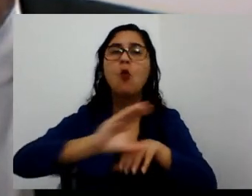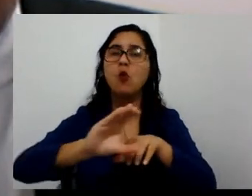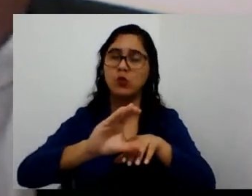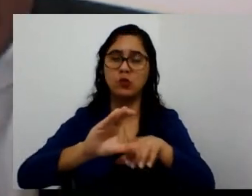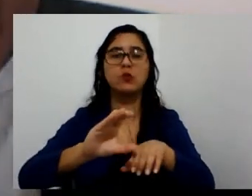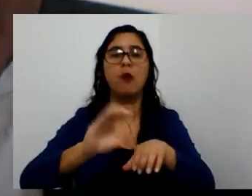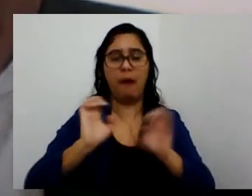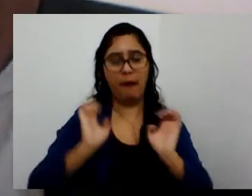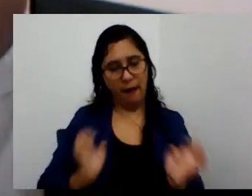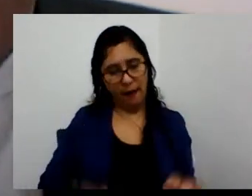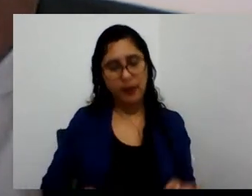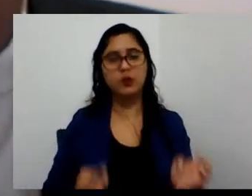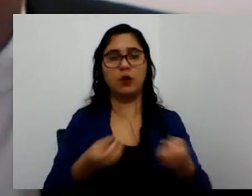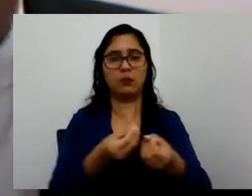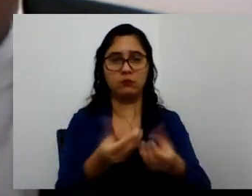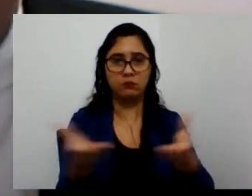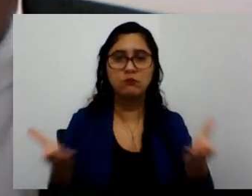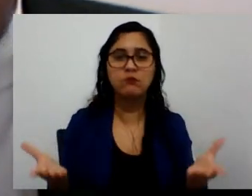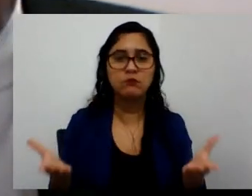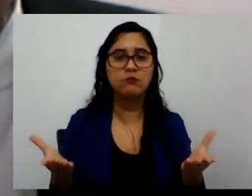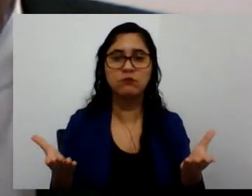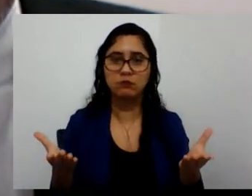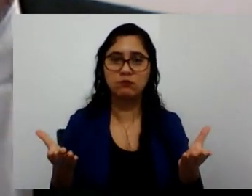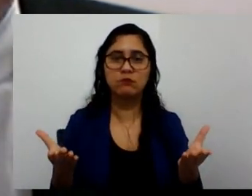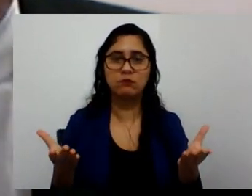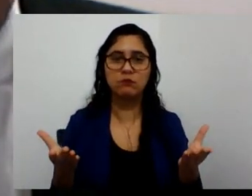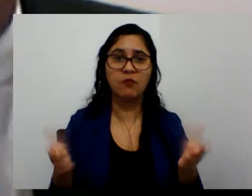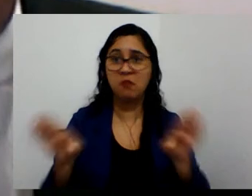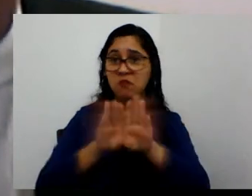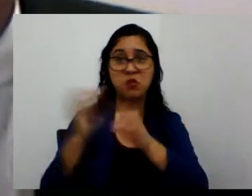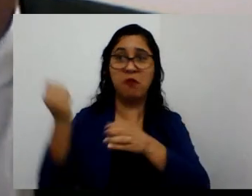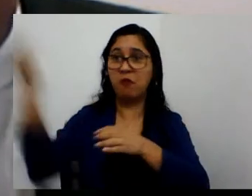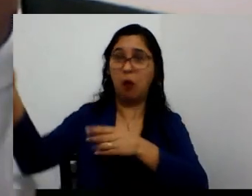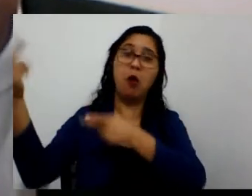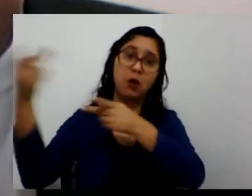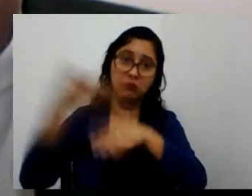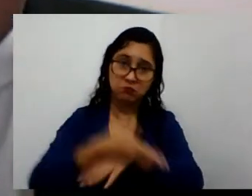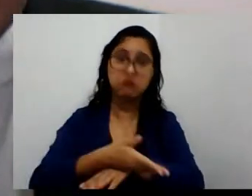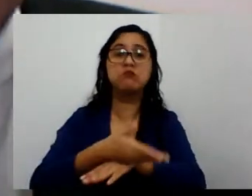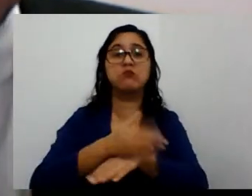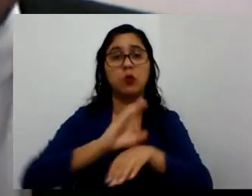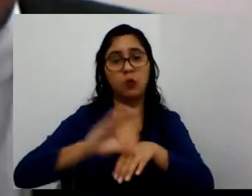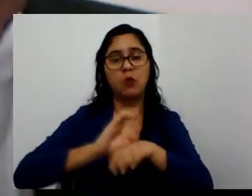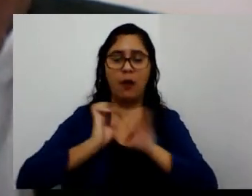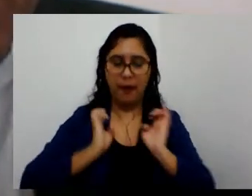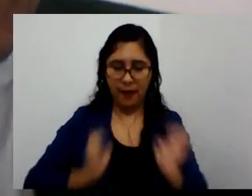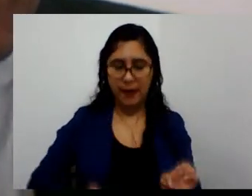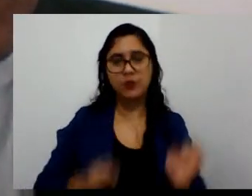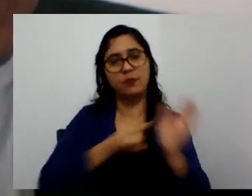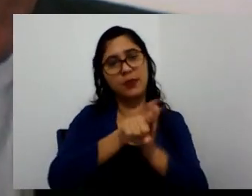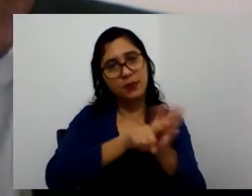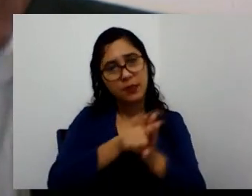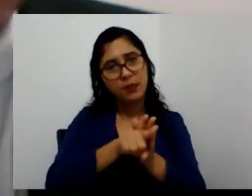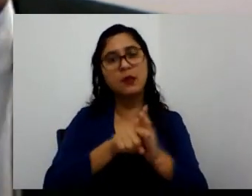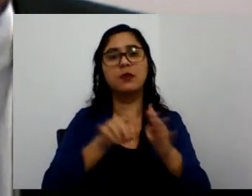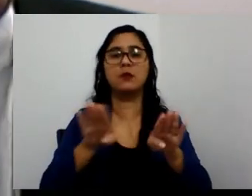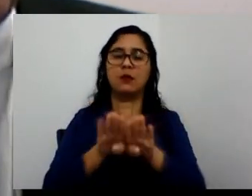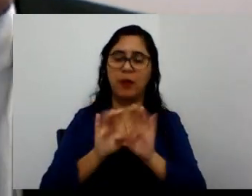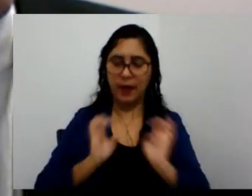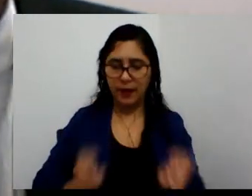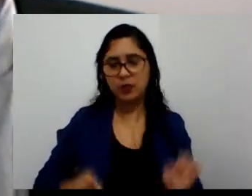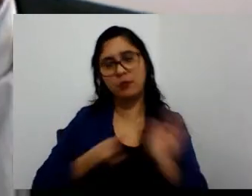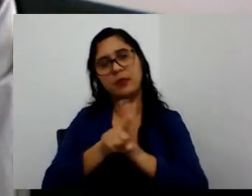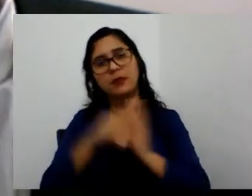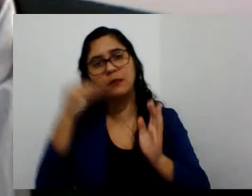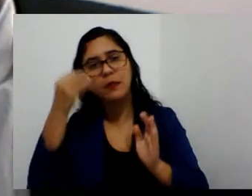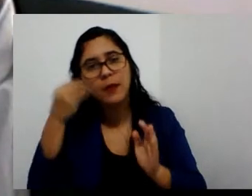oferecidos até as pessoas externas à universidade, ética em pesquisa, ética em pesquisa experimental, ética